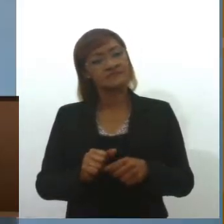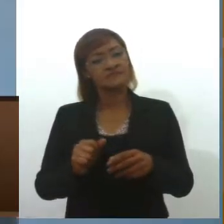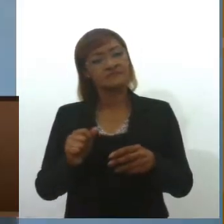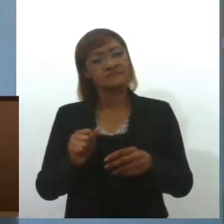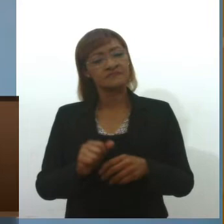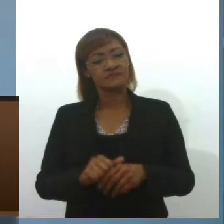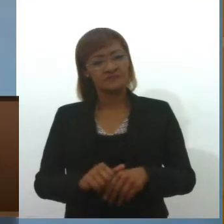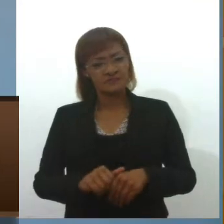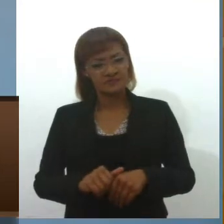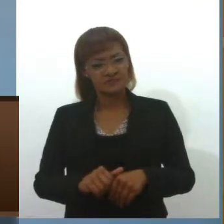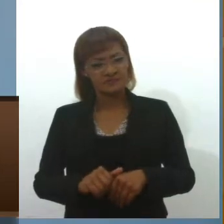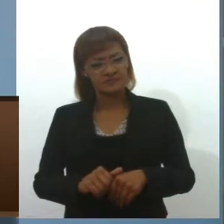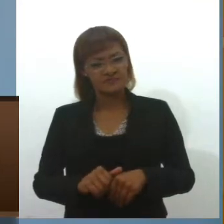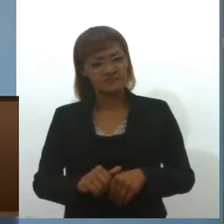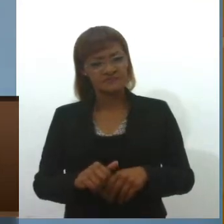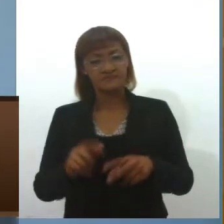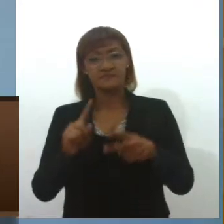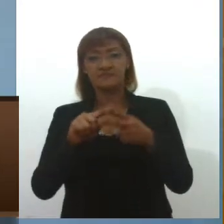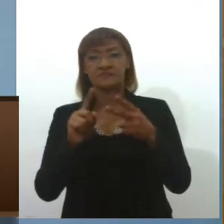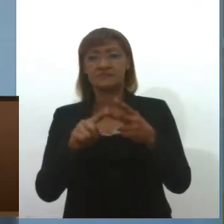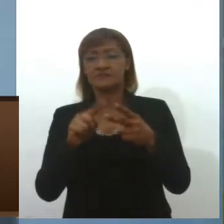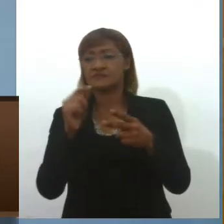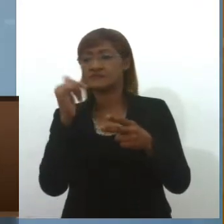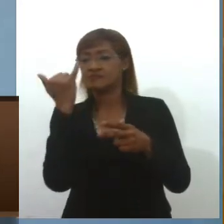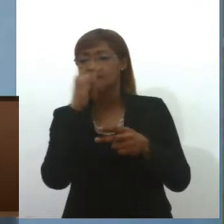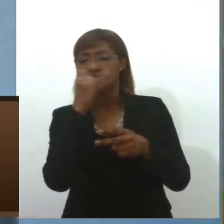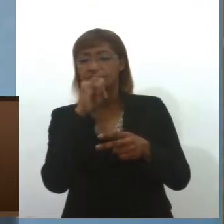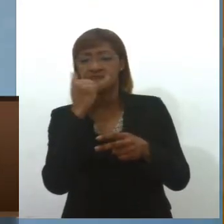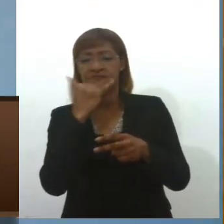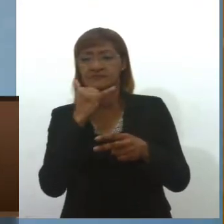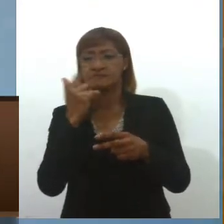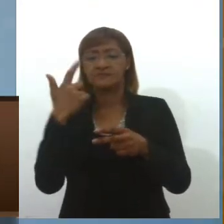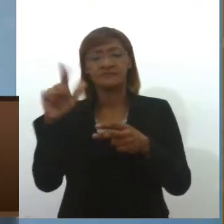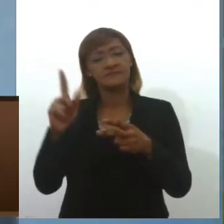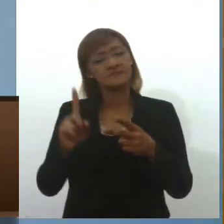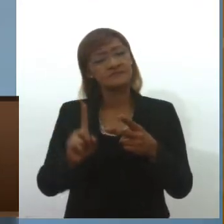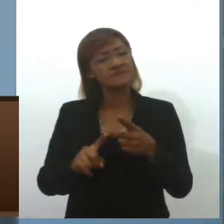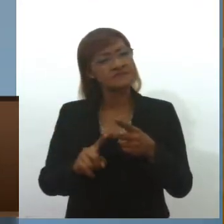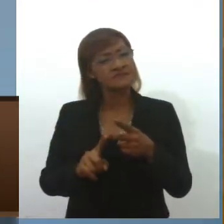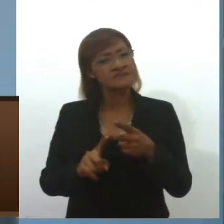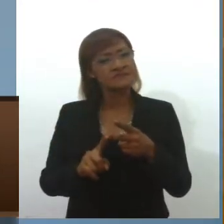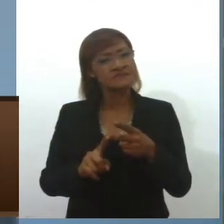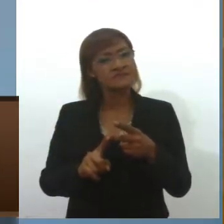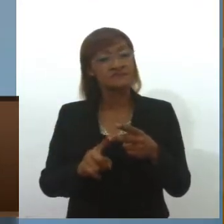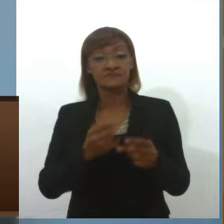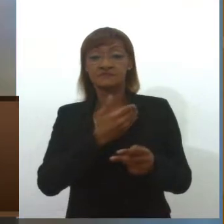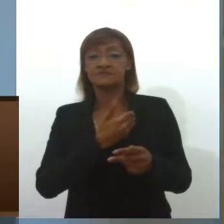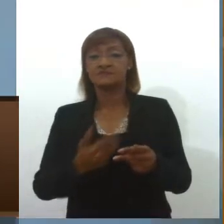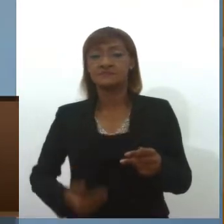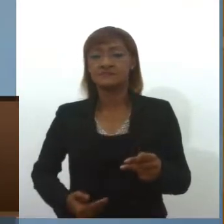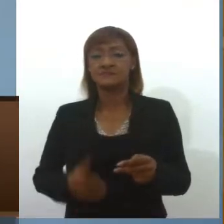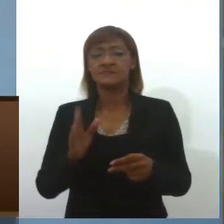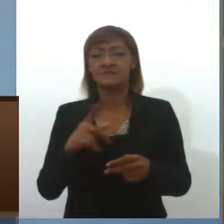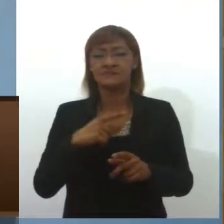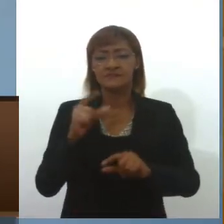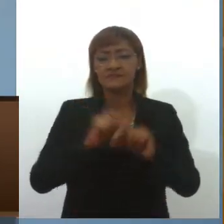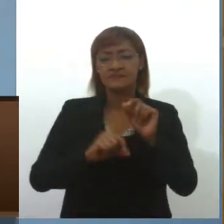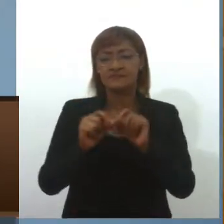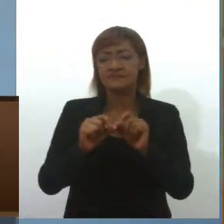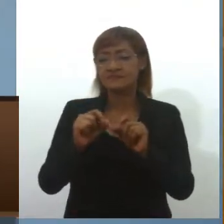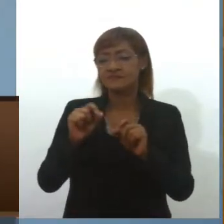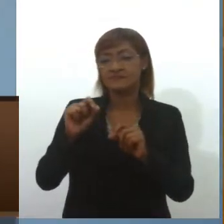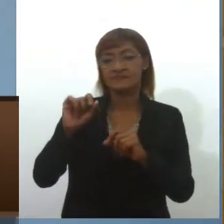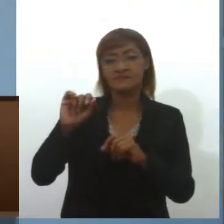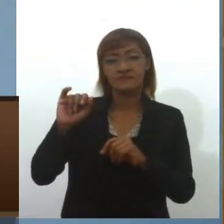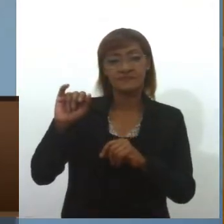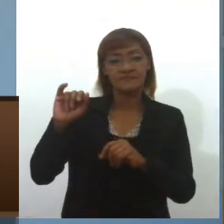a gente precisa pensar sobre isso. O que fazer a esse respeito? Enquanto não houver nenhuma política mais contundente sobre isso, a inflação vai estar